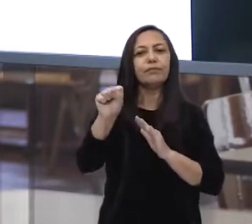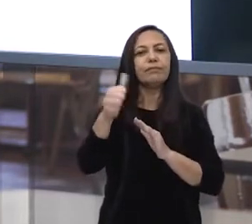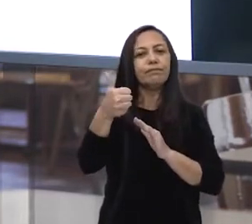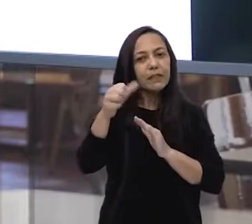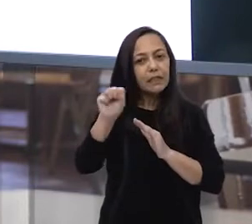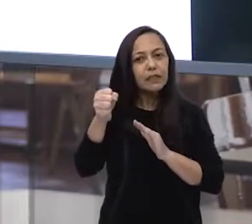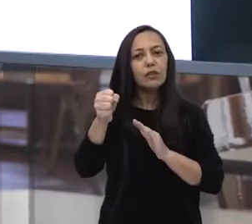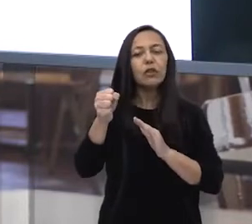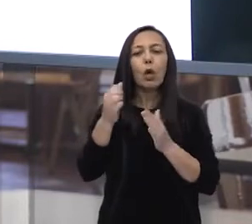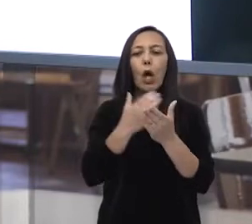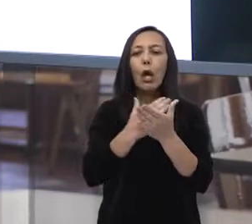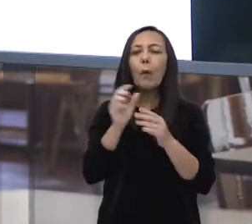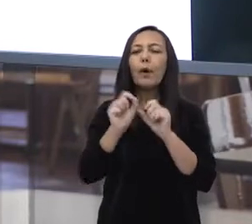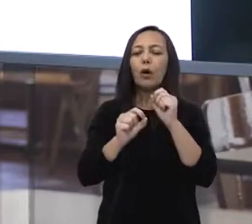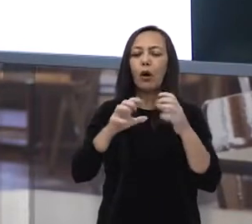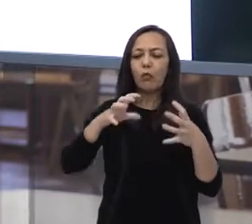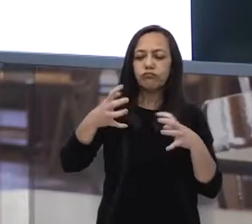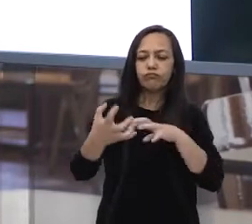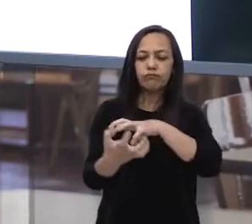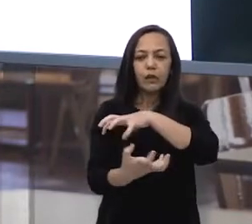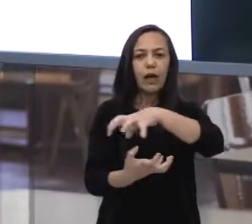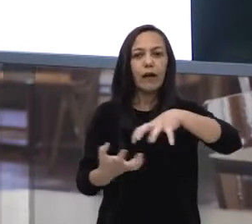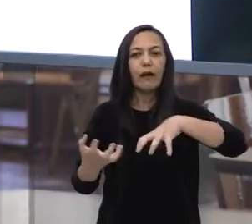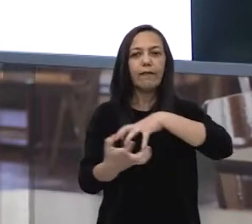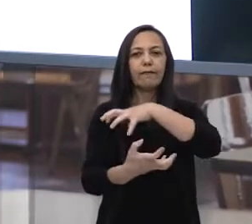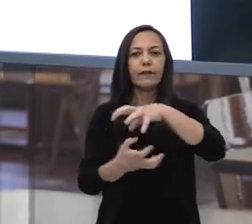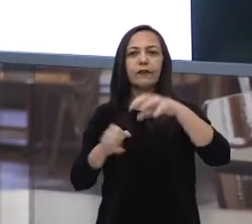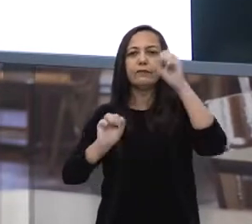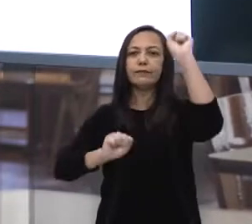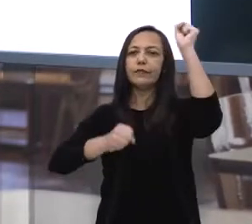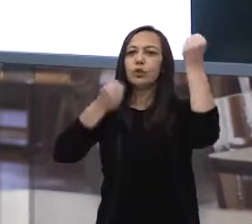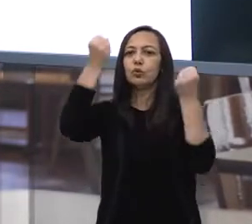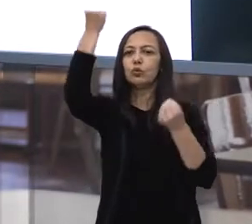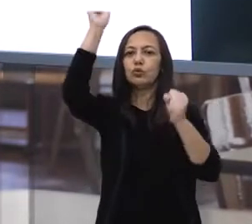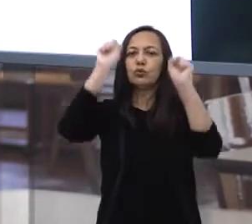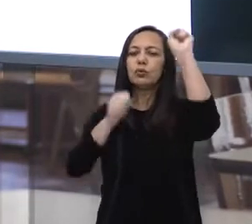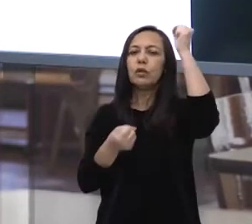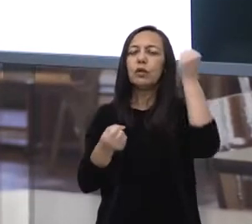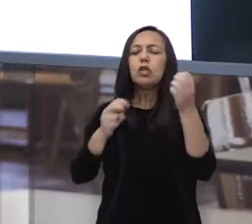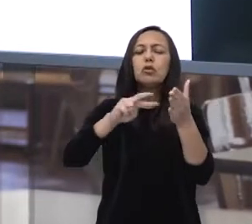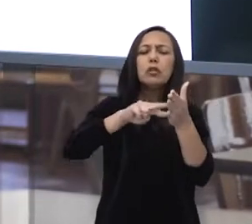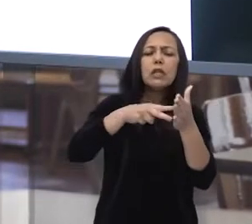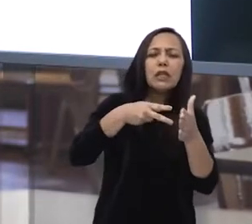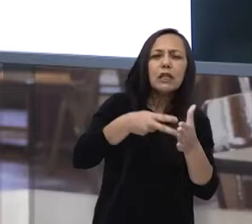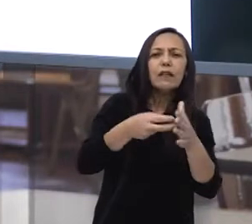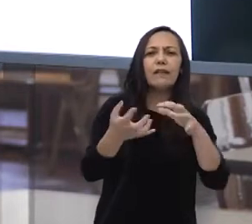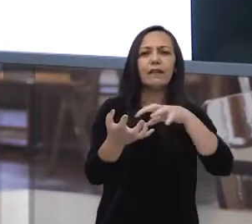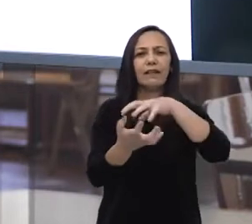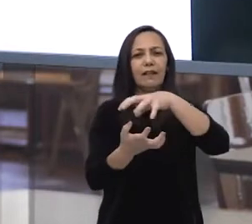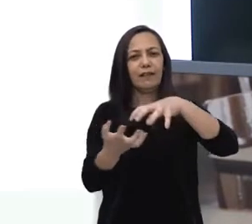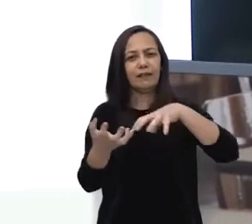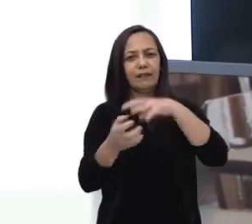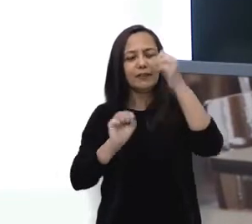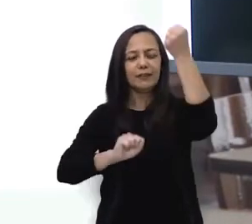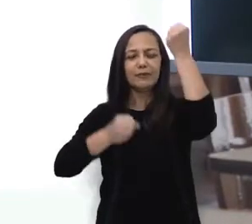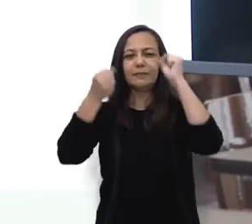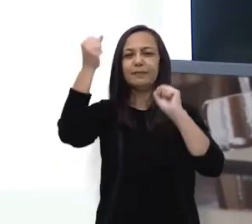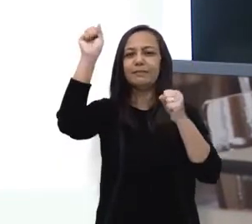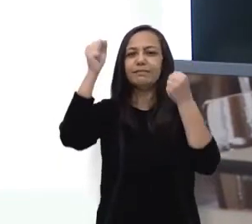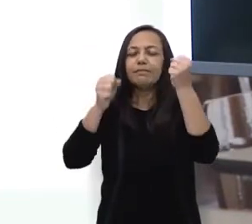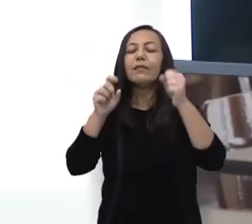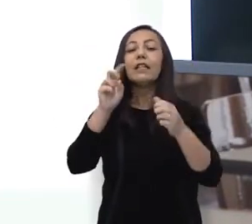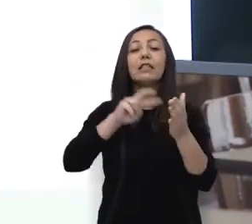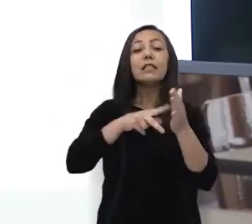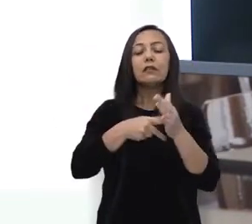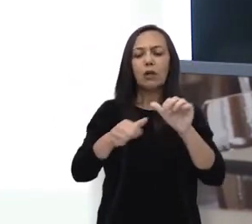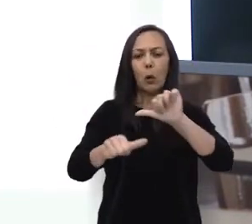a existir uma revolução chamada de Revolução Industrial. E o que é revolução, professor? Revolução é uma